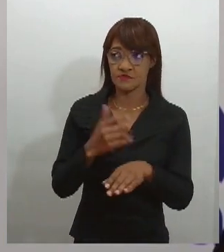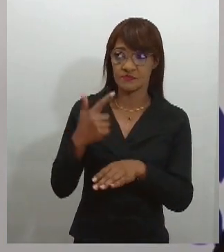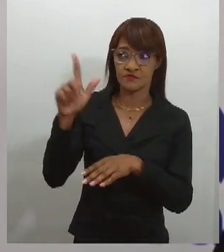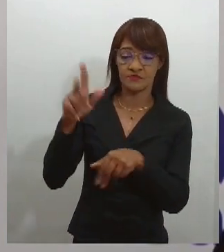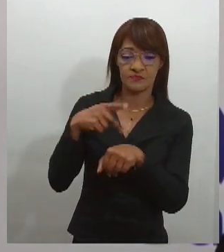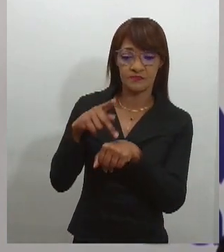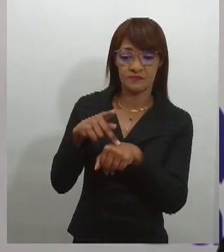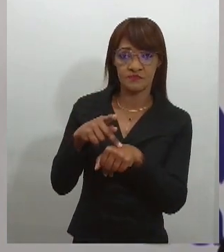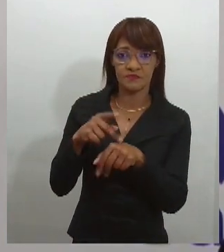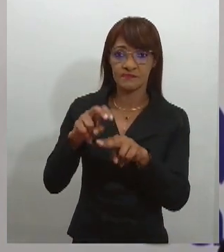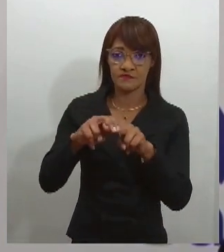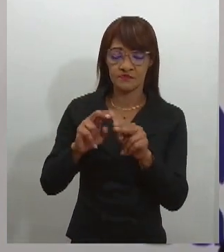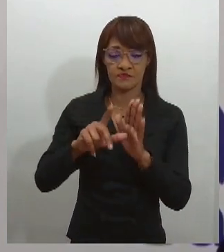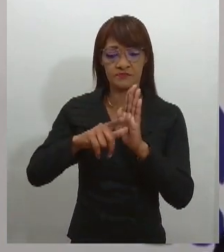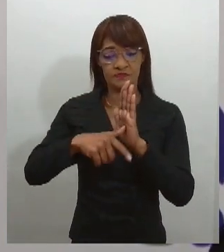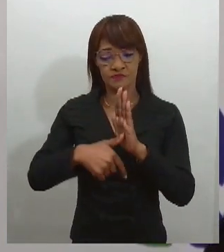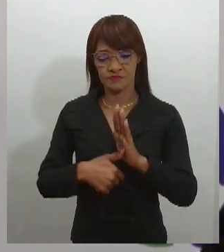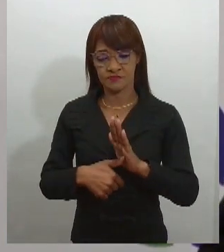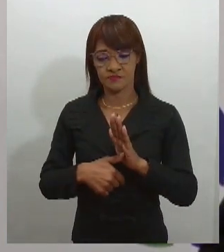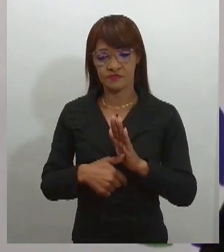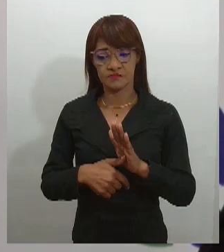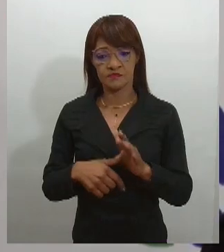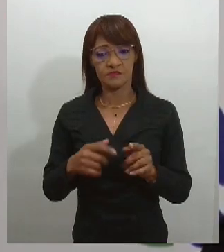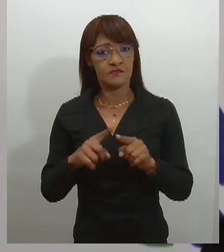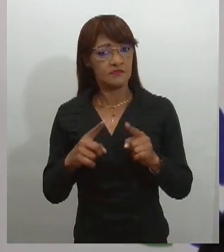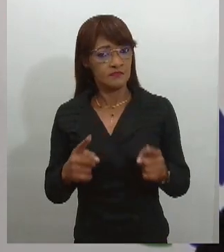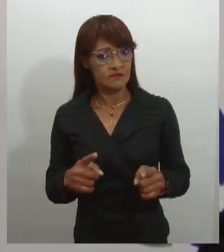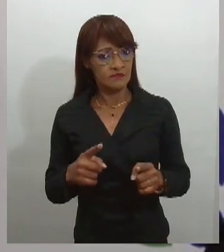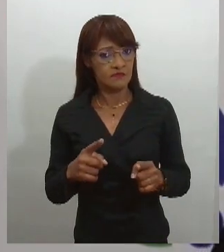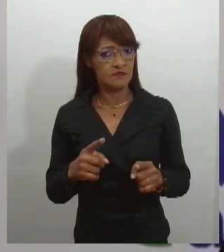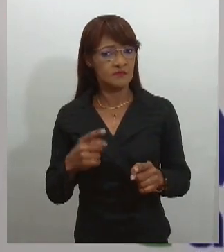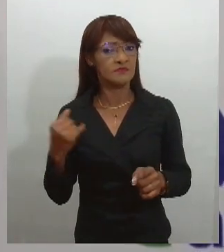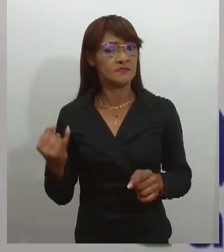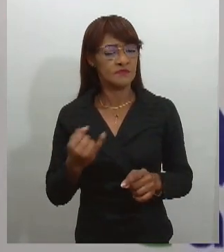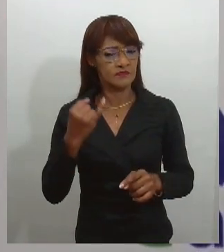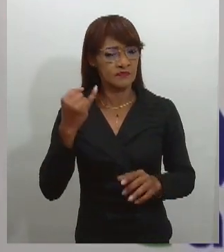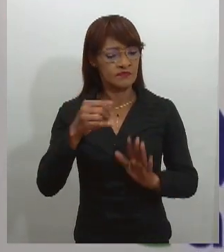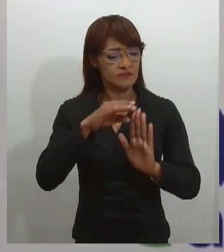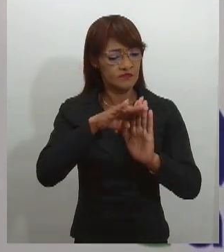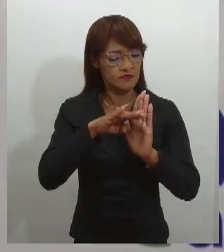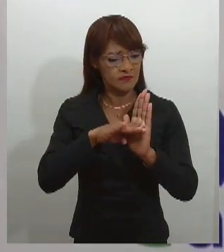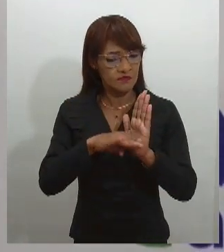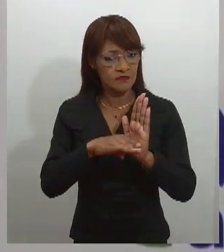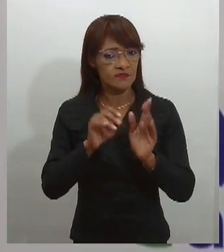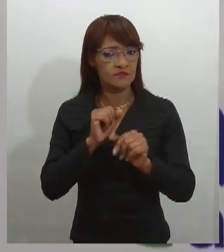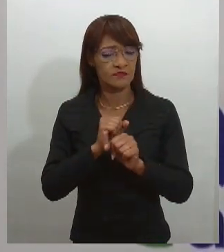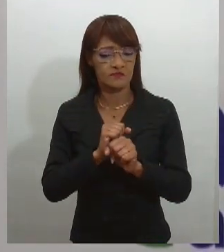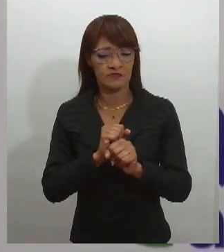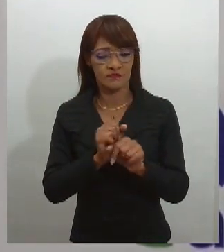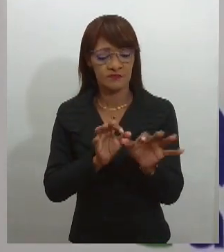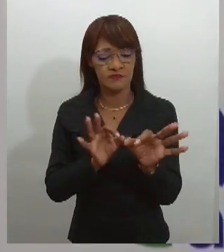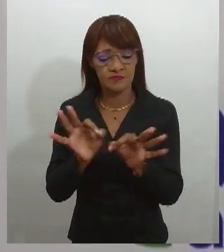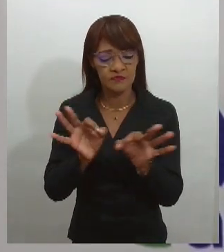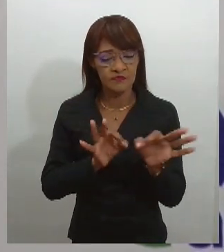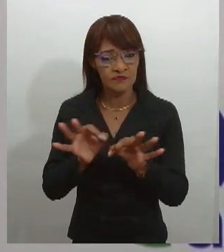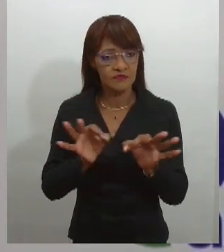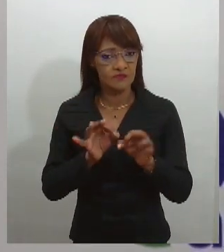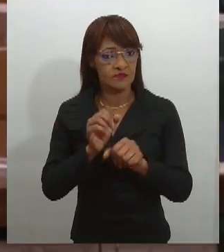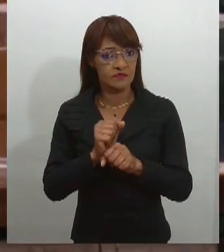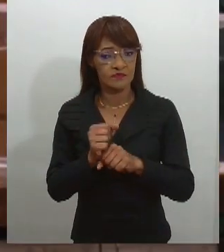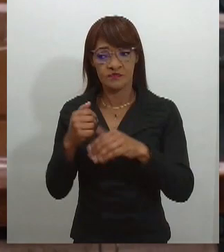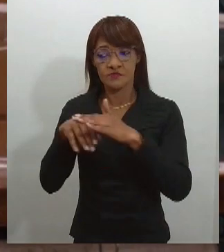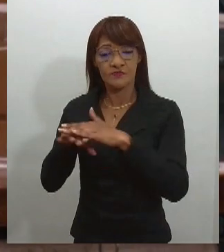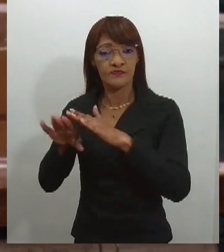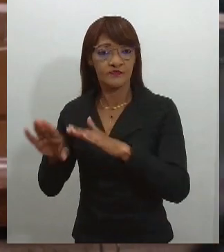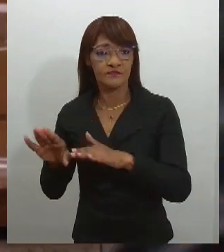o que a gente trouxe é a importância de fazer um planejamento antecipado, né, de ter uma reserva, né, para que essas questões não